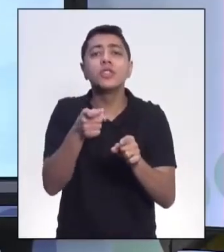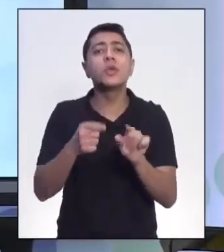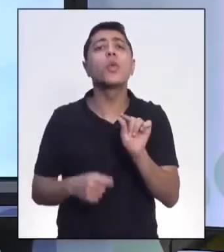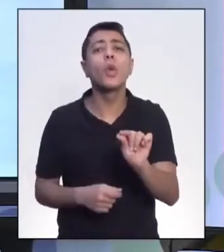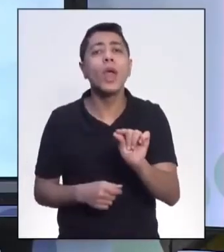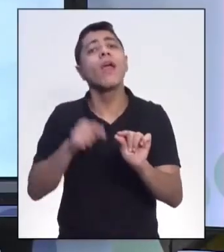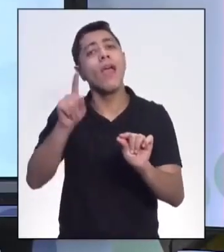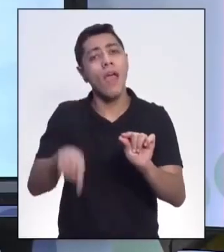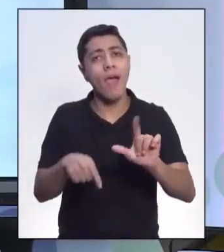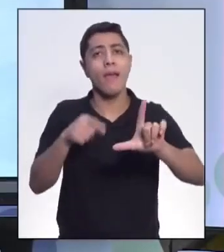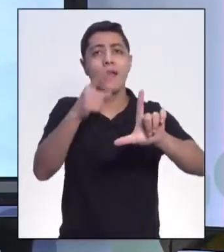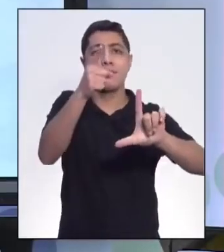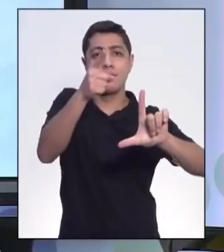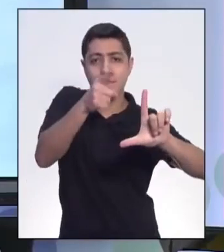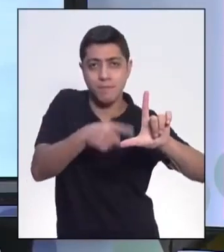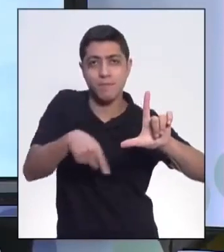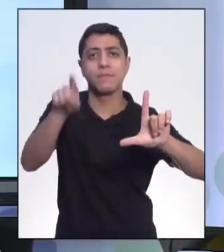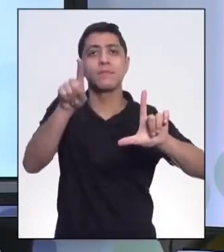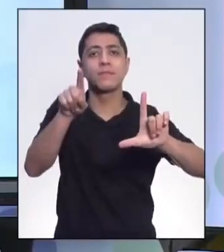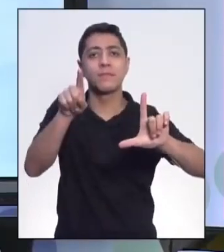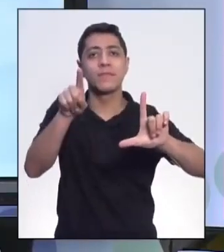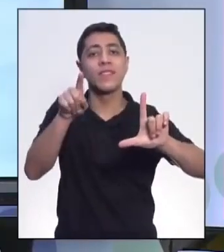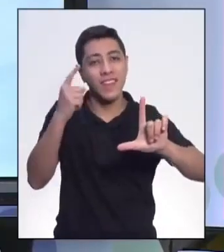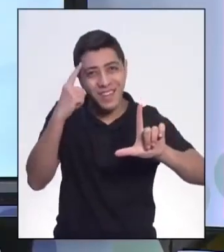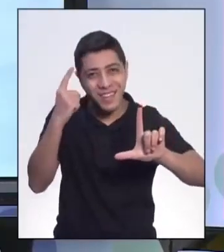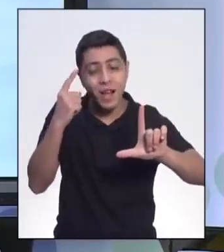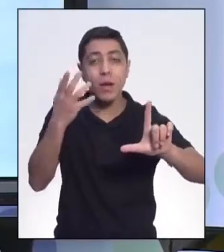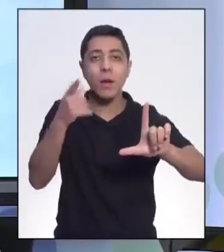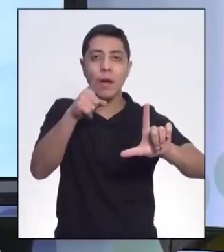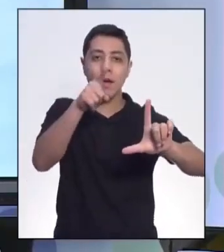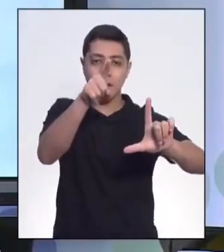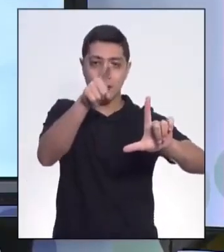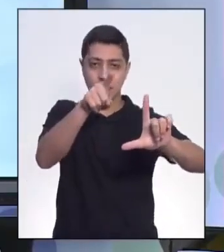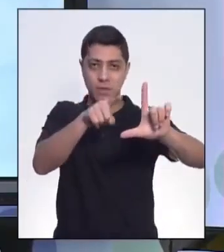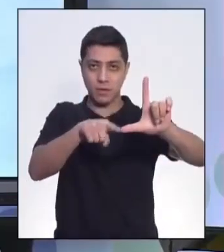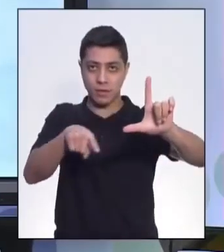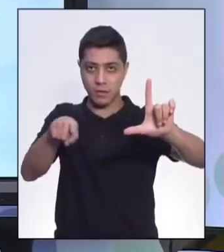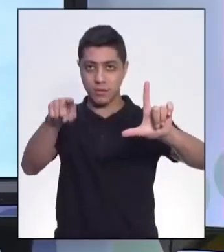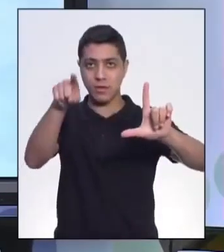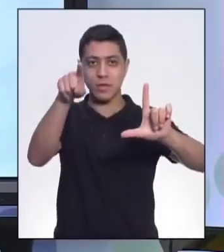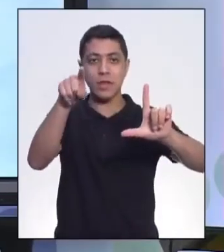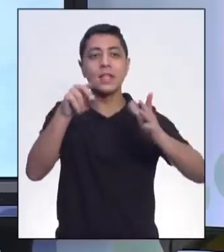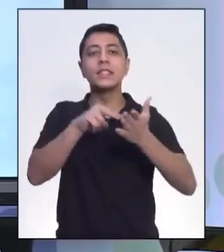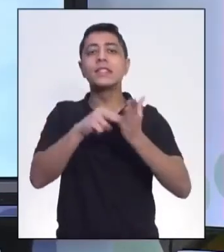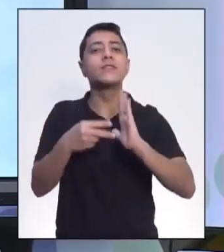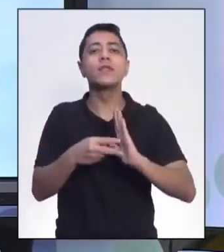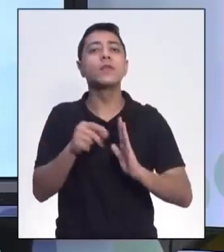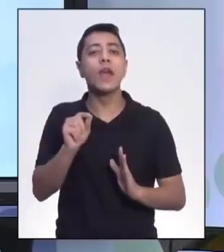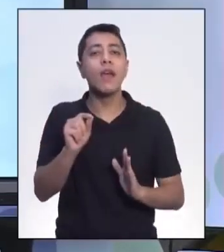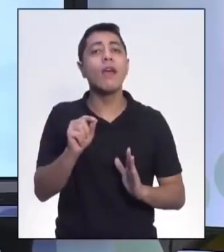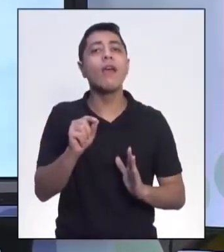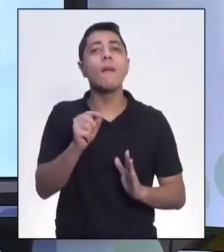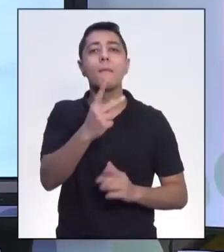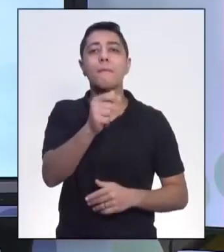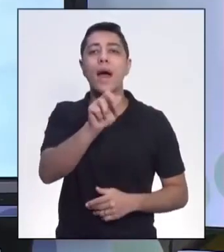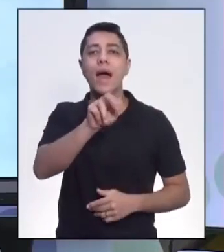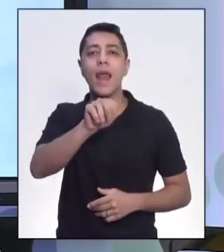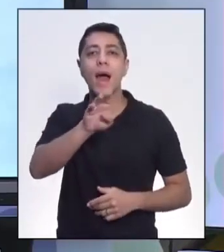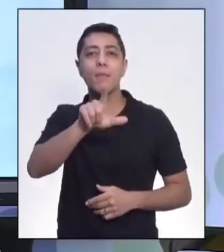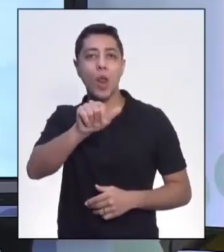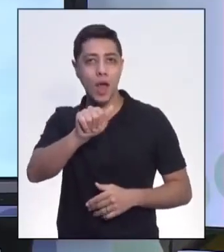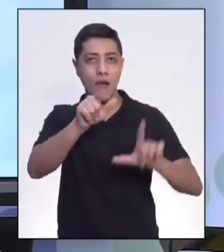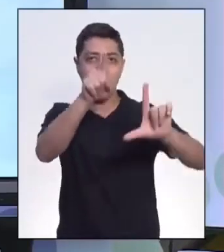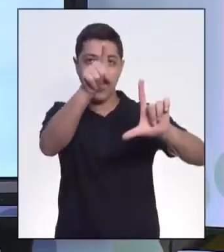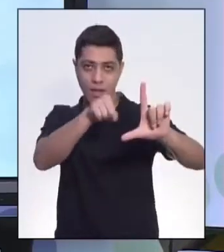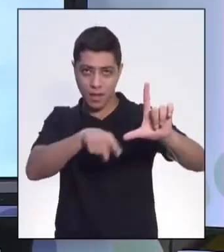parábola, ela é maior ou igual a menos 4 para qualquer valor de x. Mas como assim a minha parábola? Os valores de